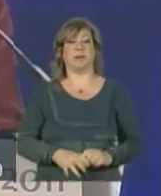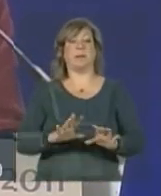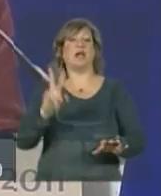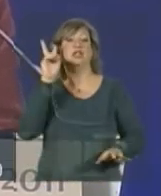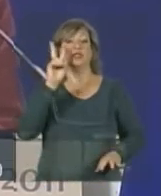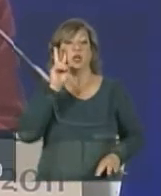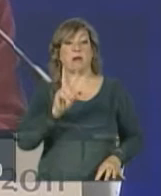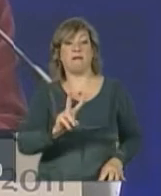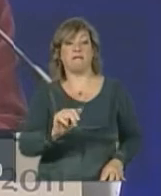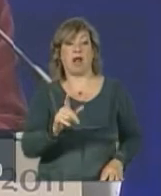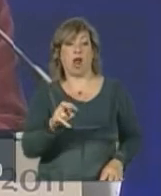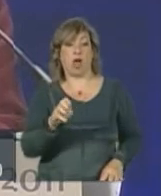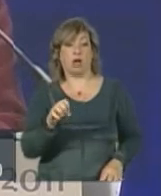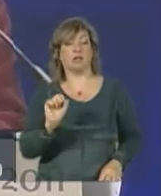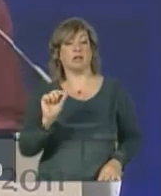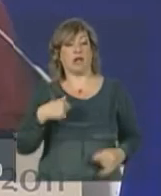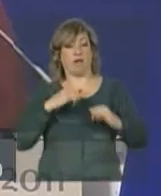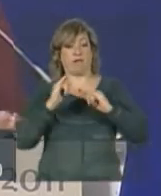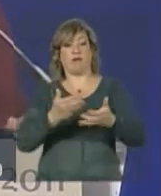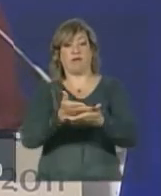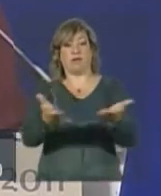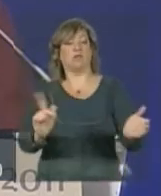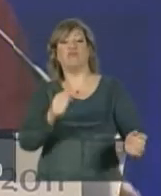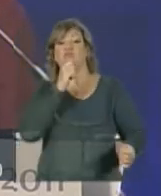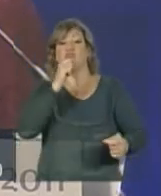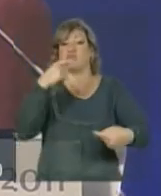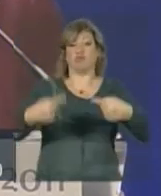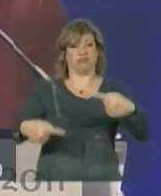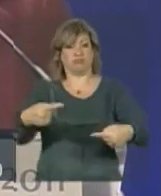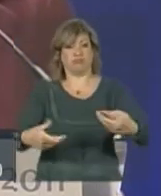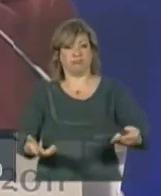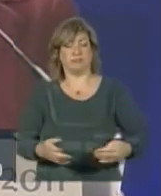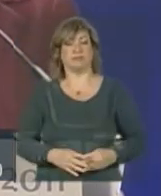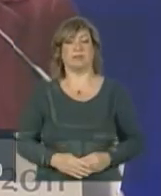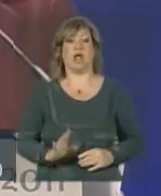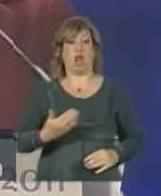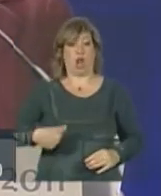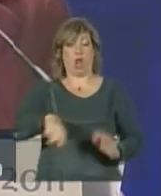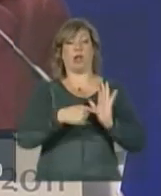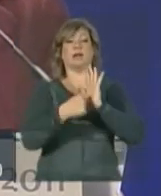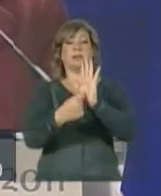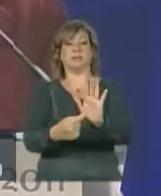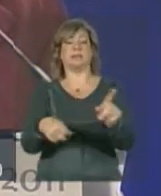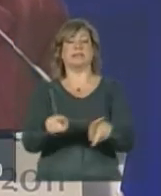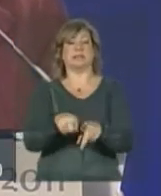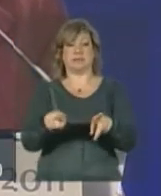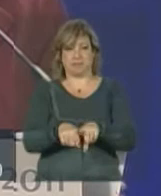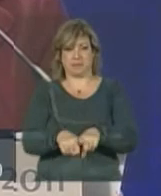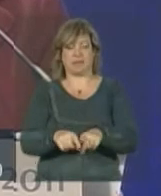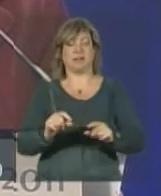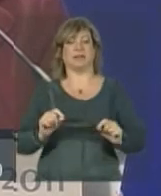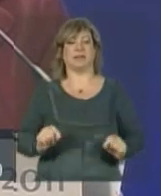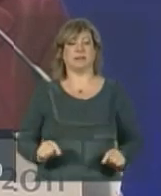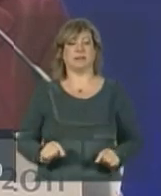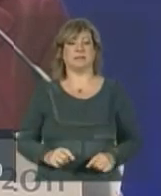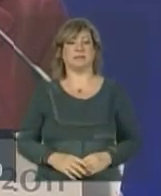como eu disse a vocês, não foram discutidos. Nós apresentamos também